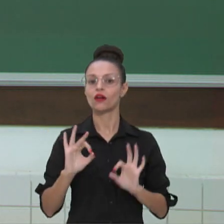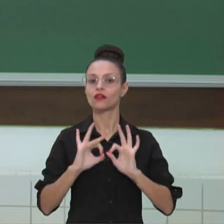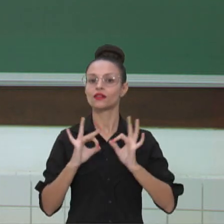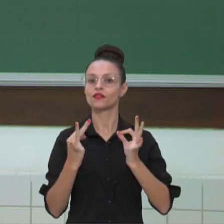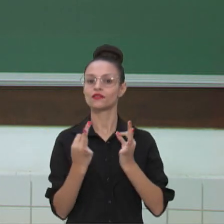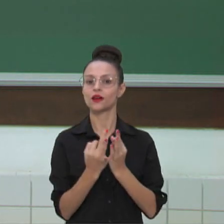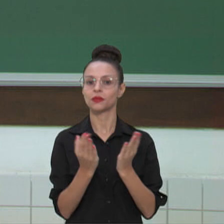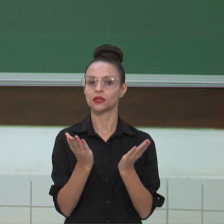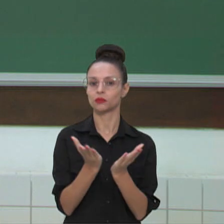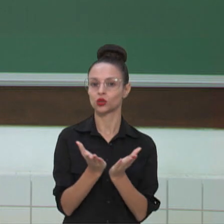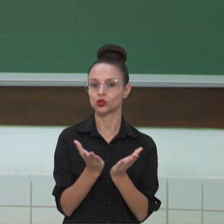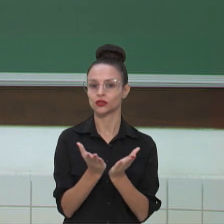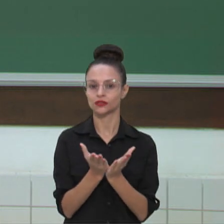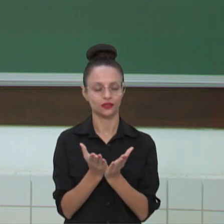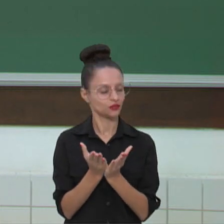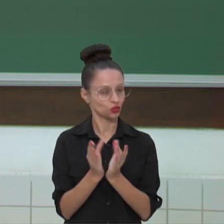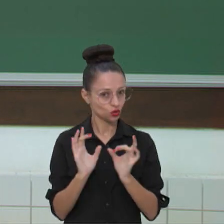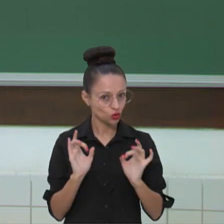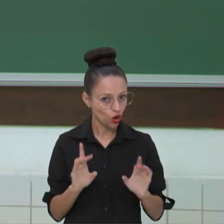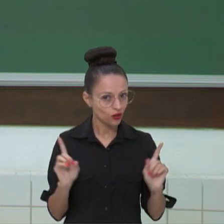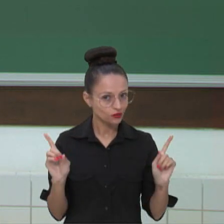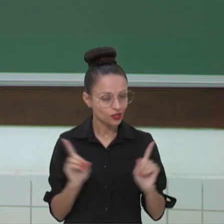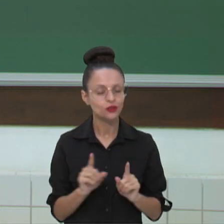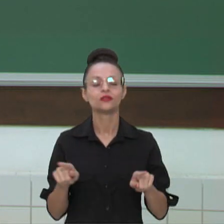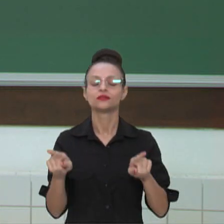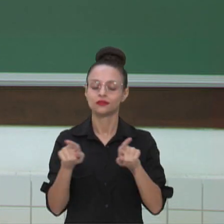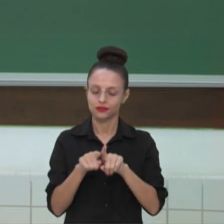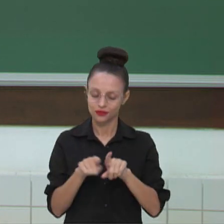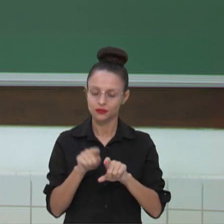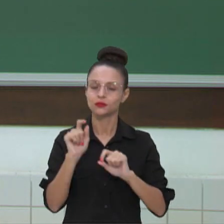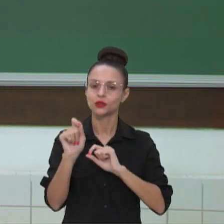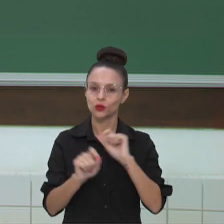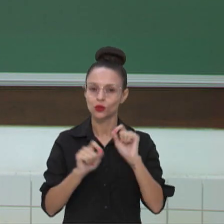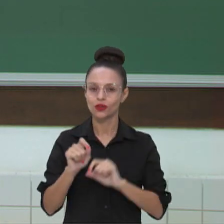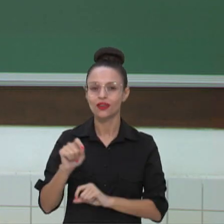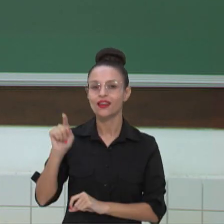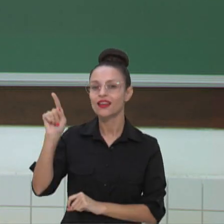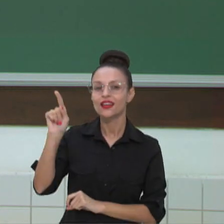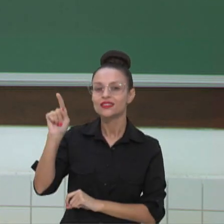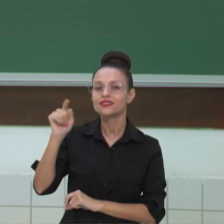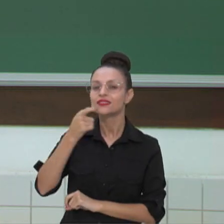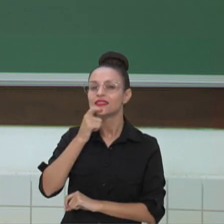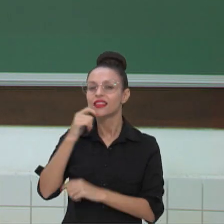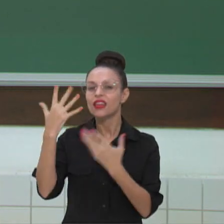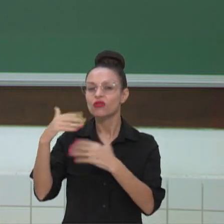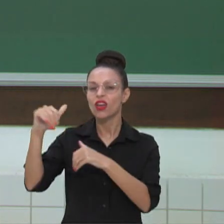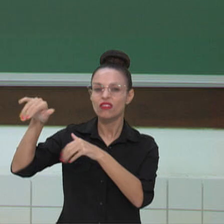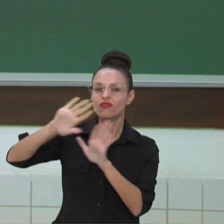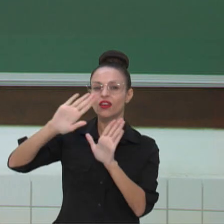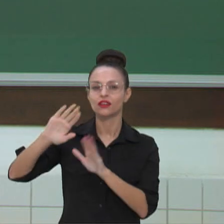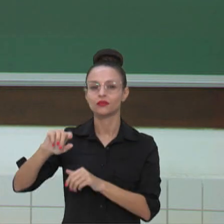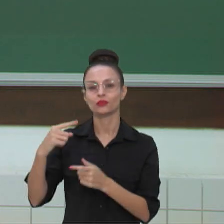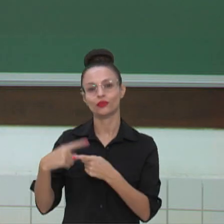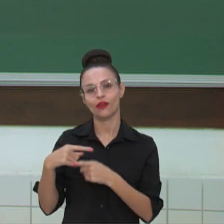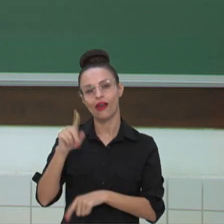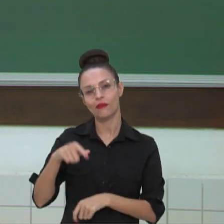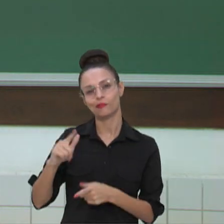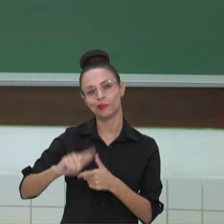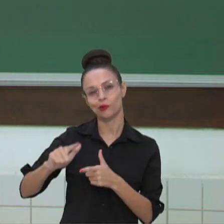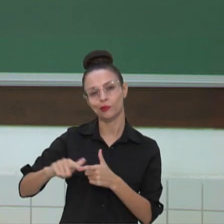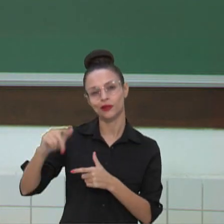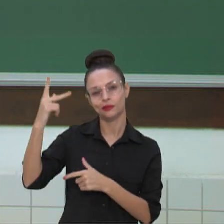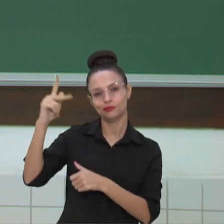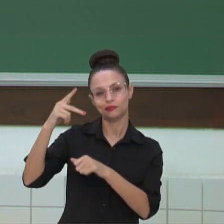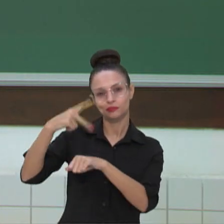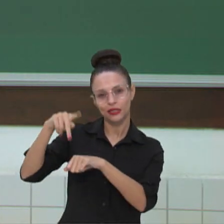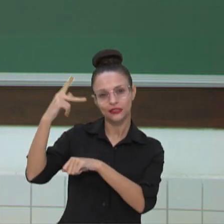famílias protestantes, puritanas. Veio também esses que a Inglaterra não desejava ter lá, que poderiam ser um problema para o